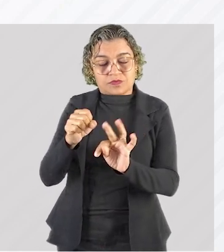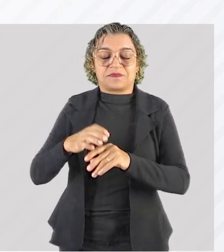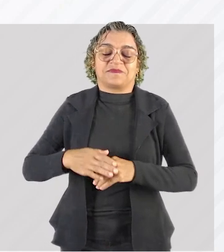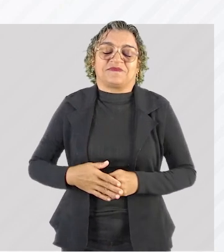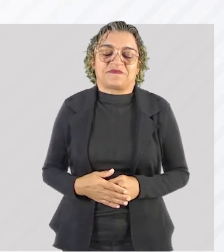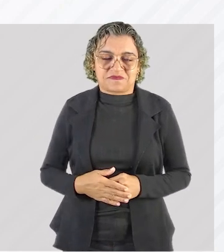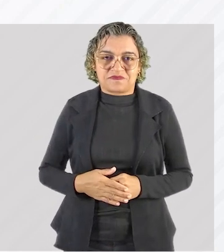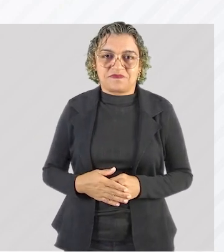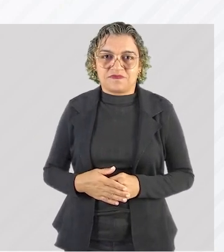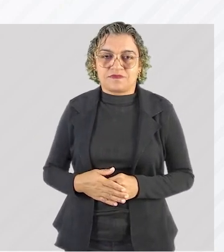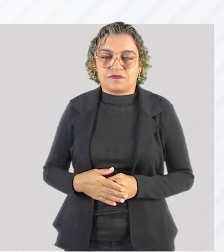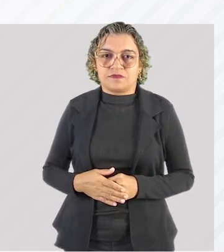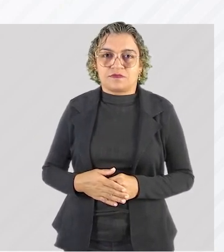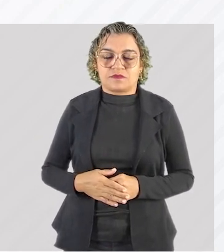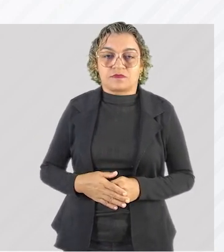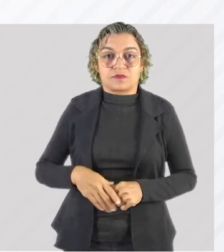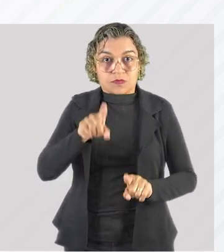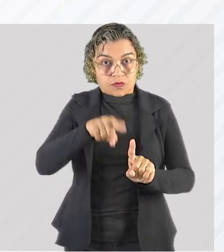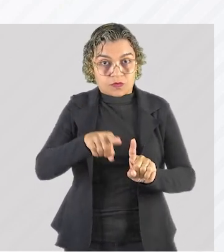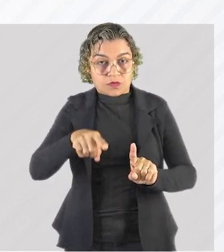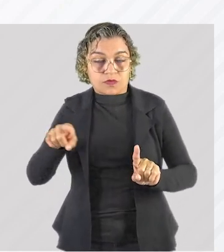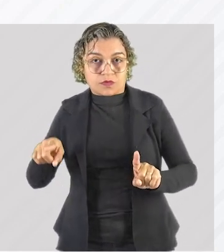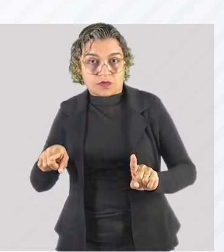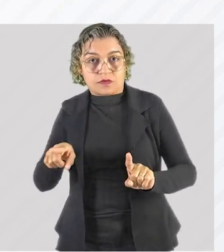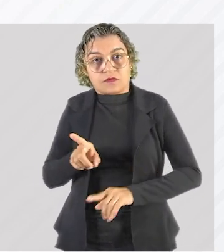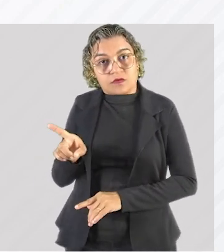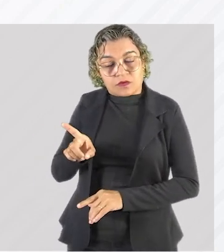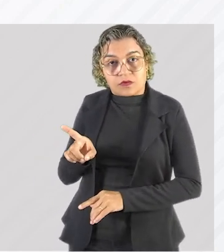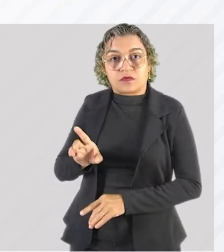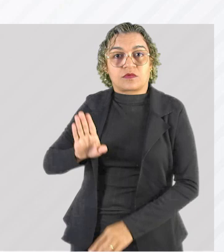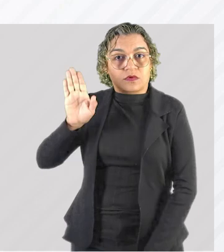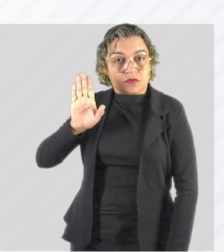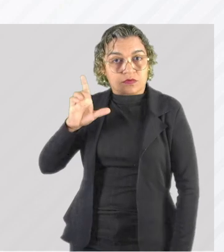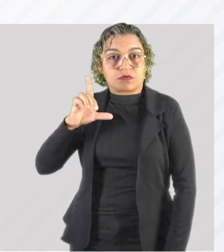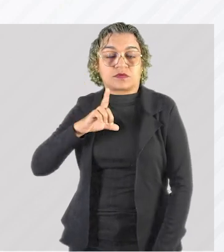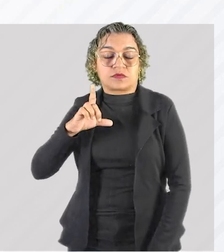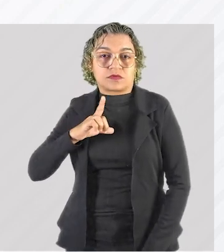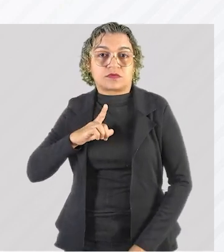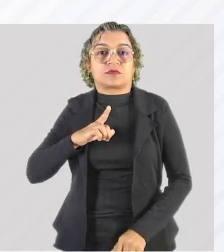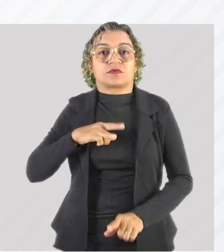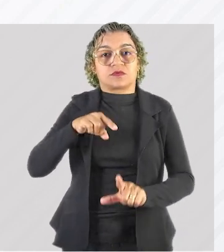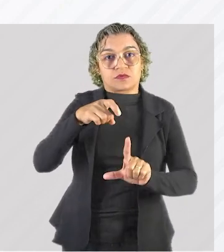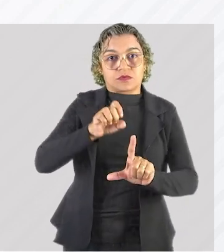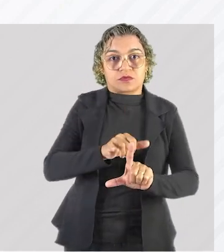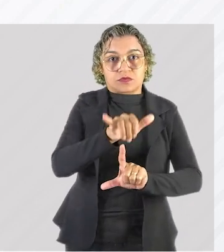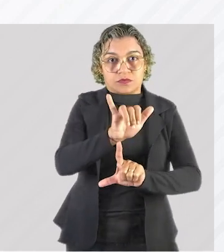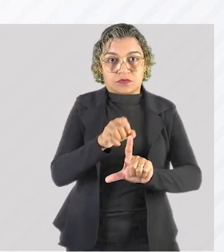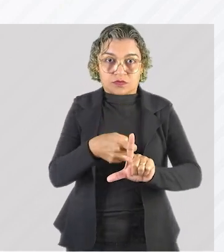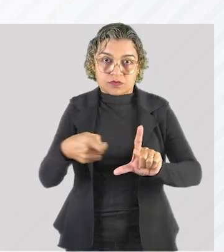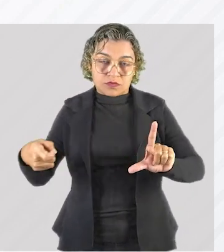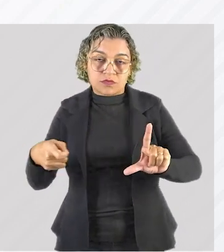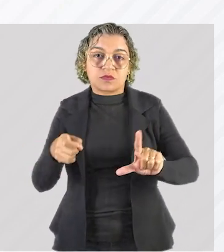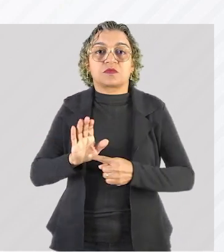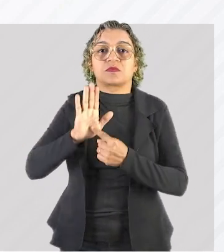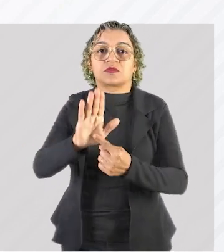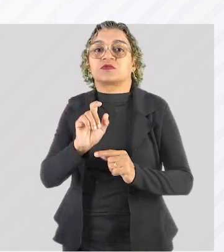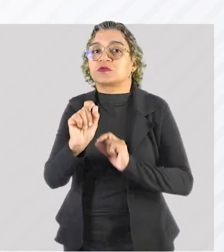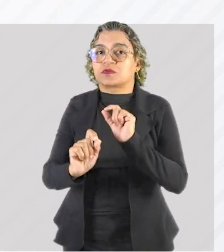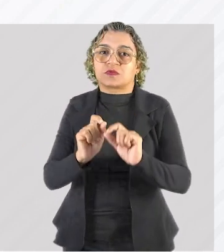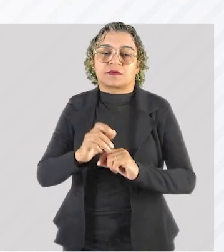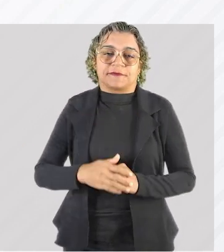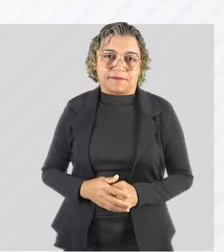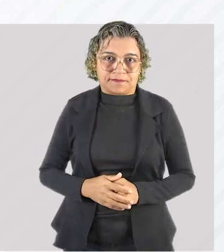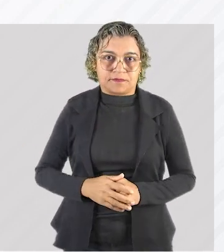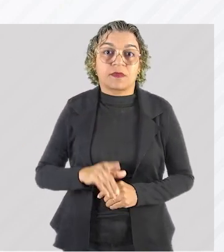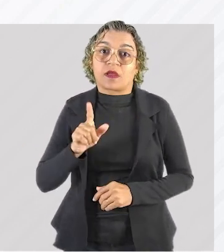segundos. De acordo com o gráfico de desempenho do candidato, a função horária correspondente é igual. Olha só,